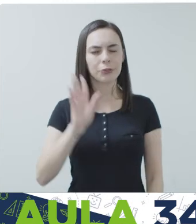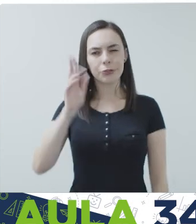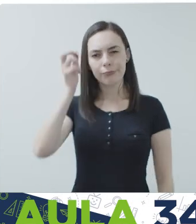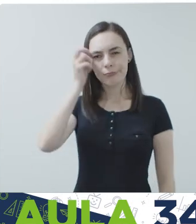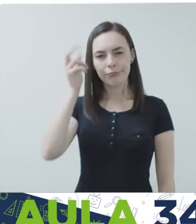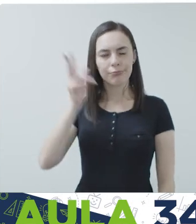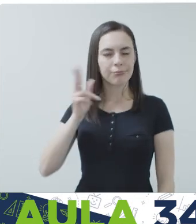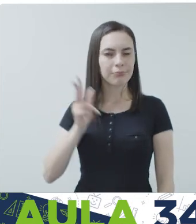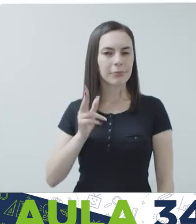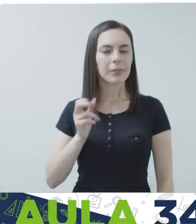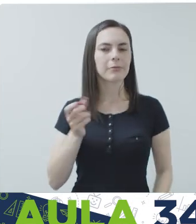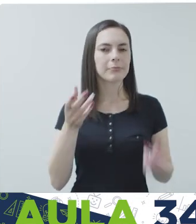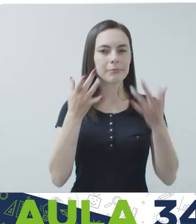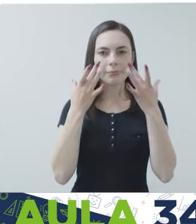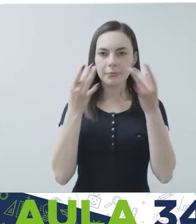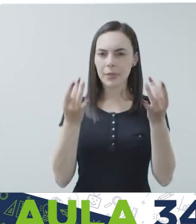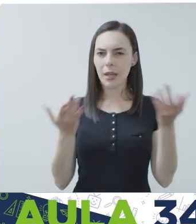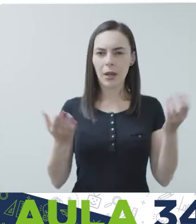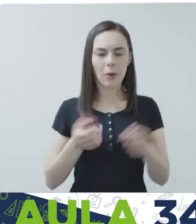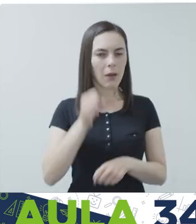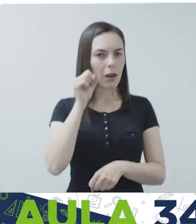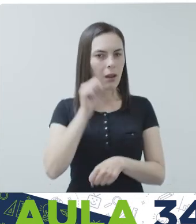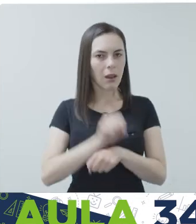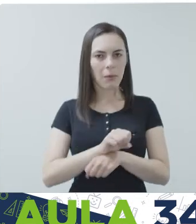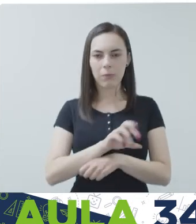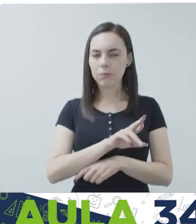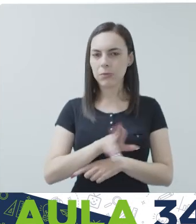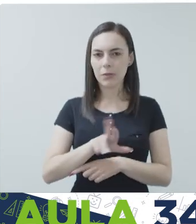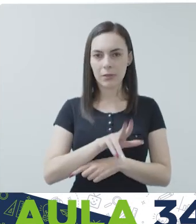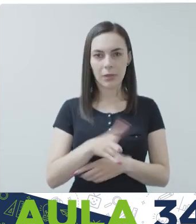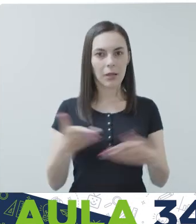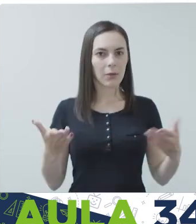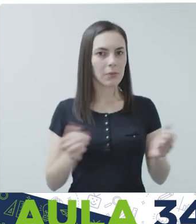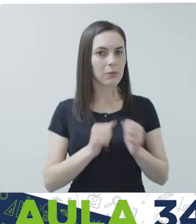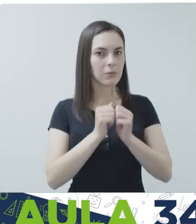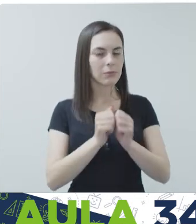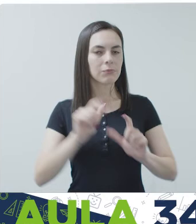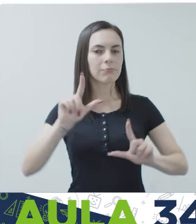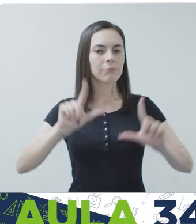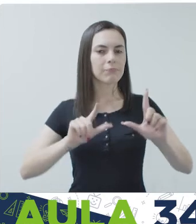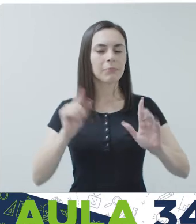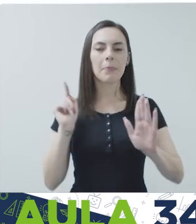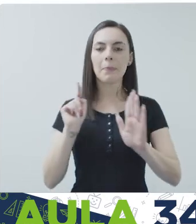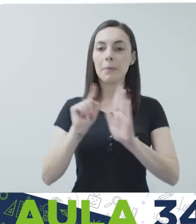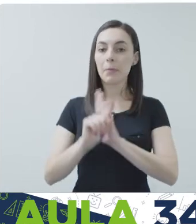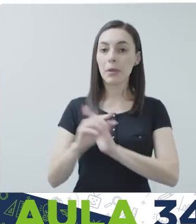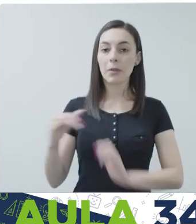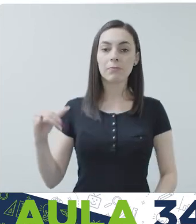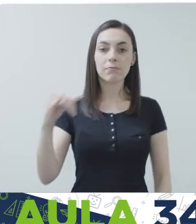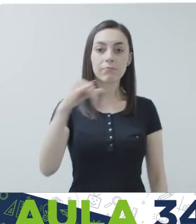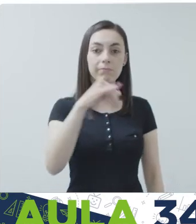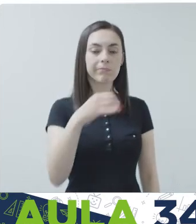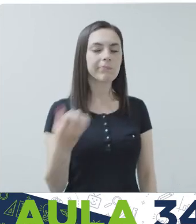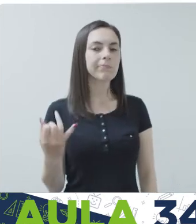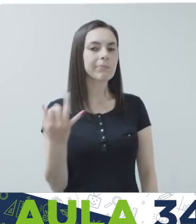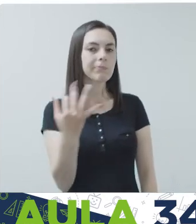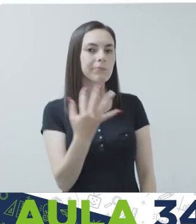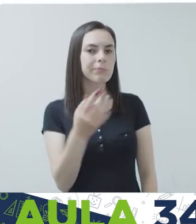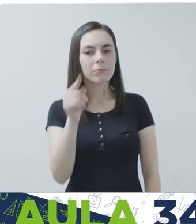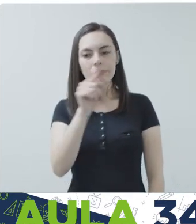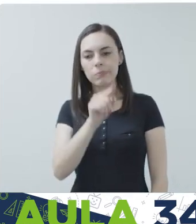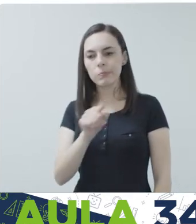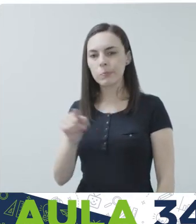junto comigo aí, nós não vamos parar, nós vamos fazer juntos na tela. Quantos aviões agora nós temos que